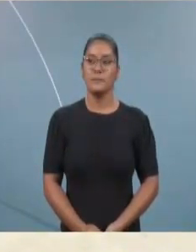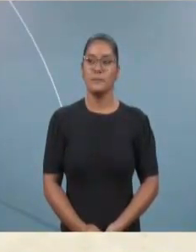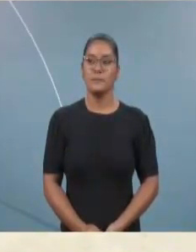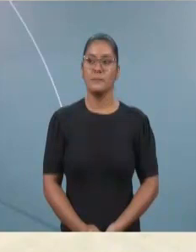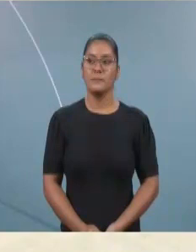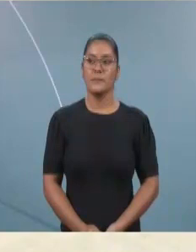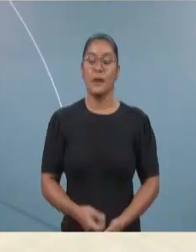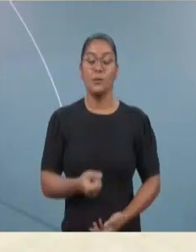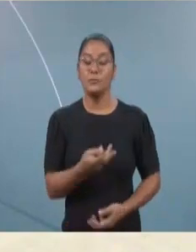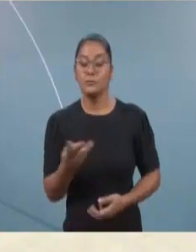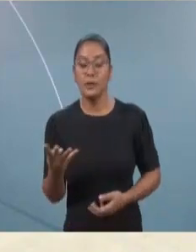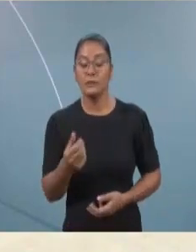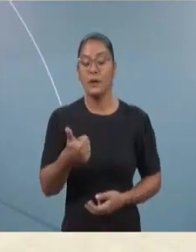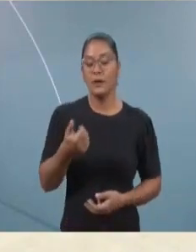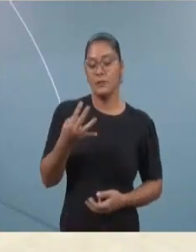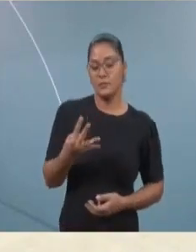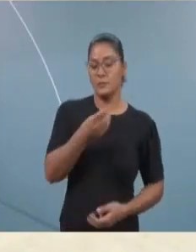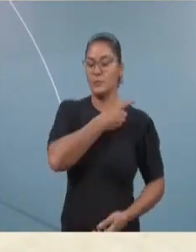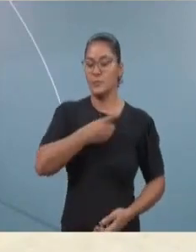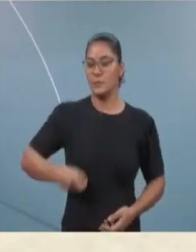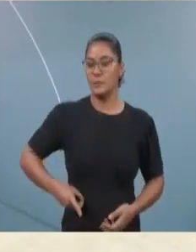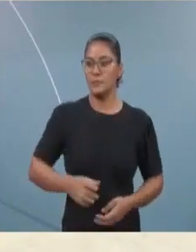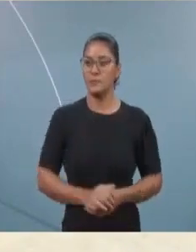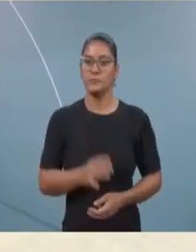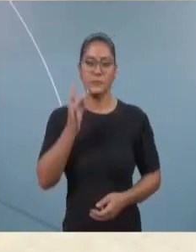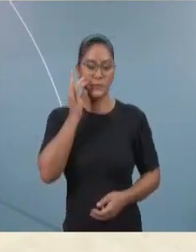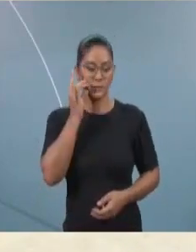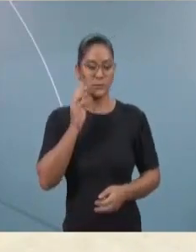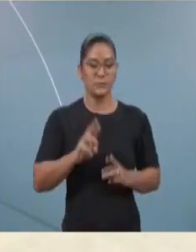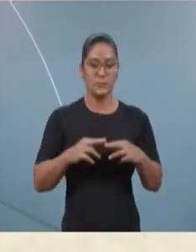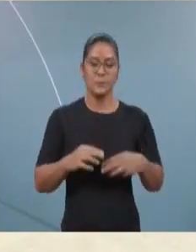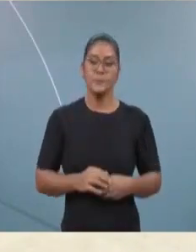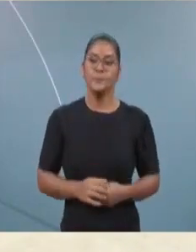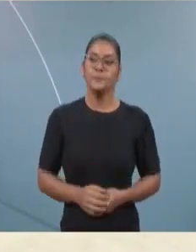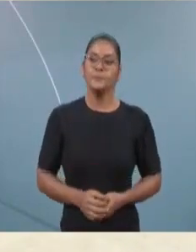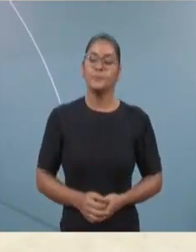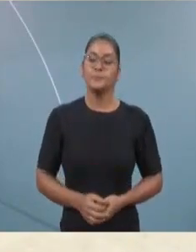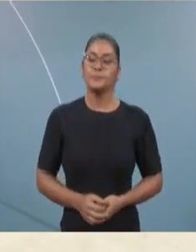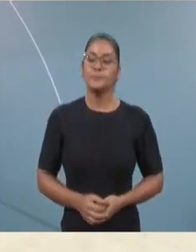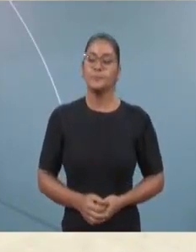verificação de coro 14 deputados senhores deputados presentes na